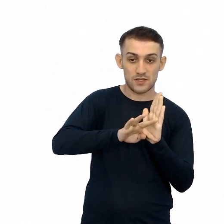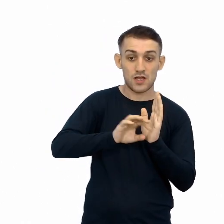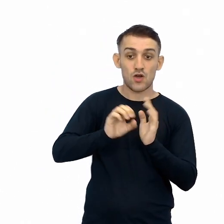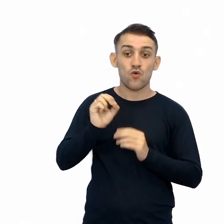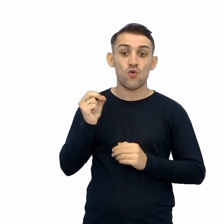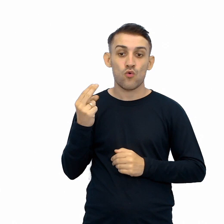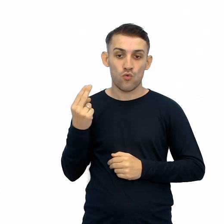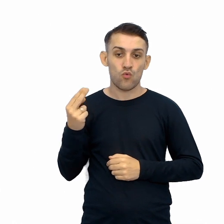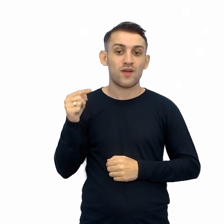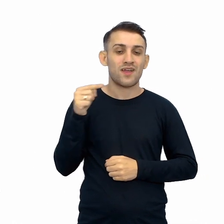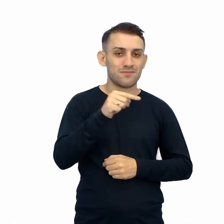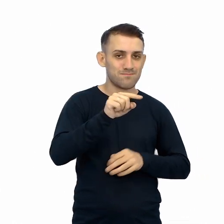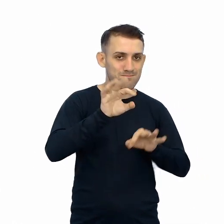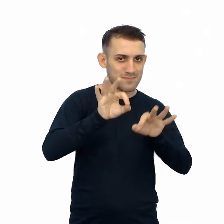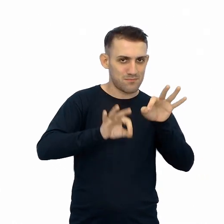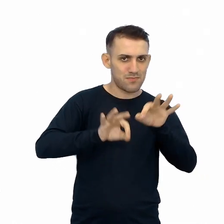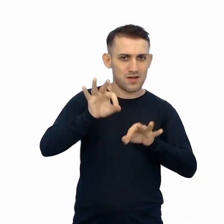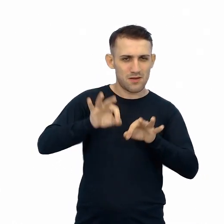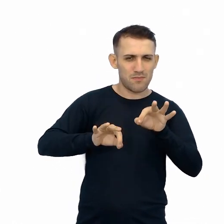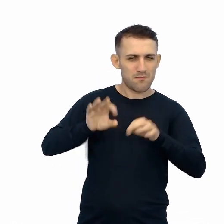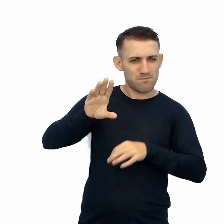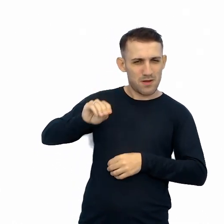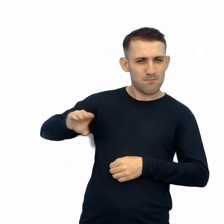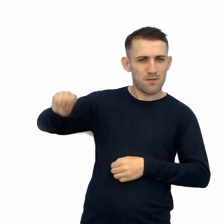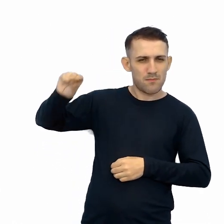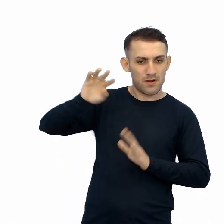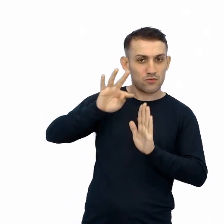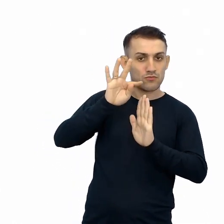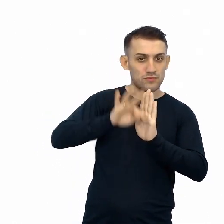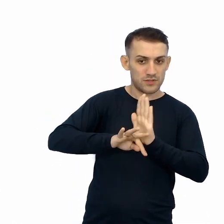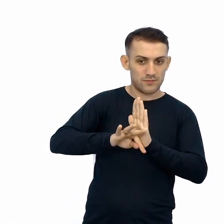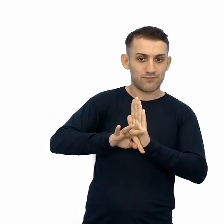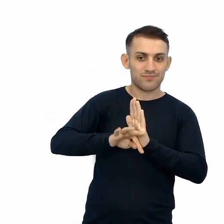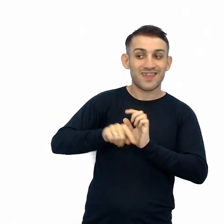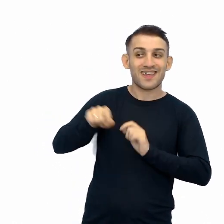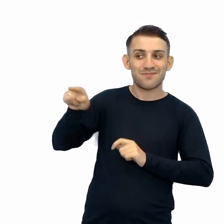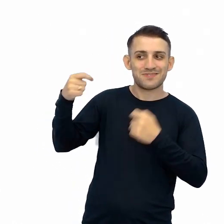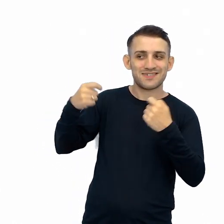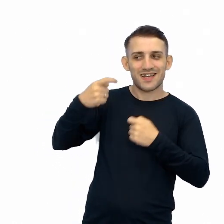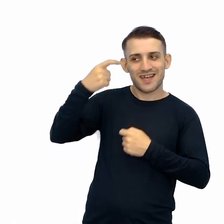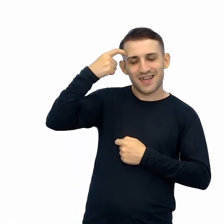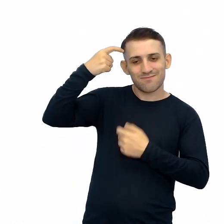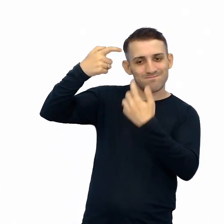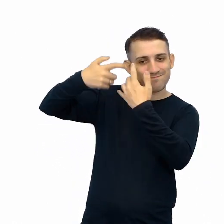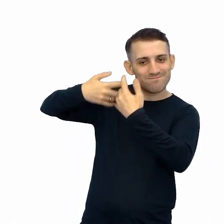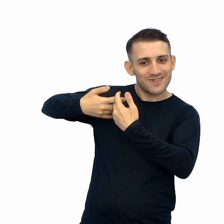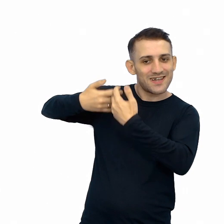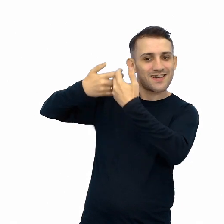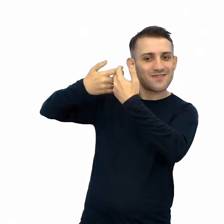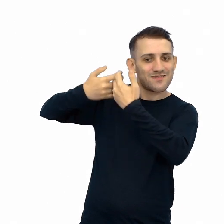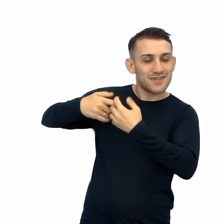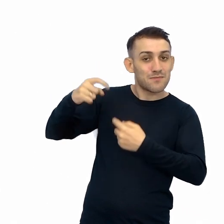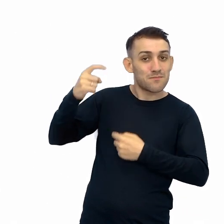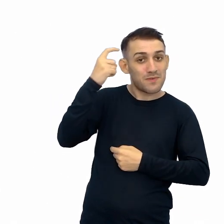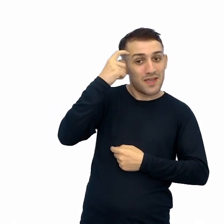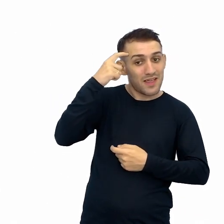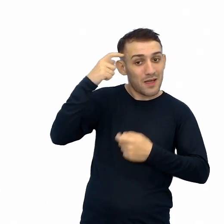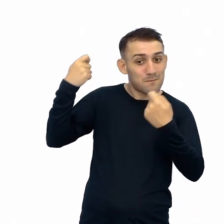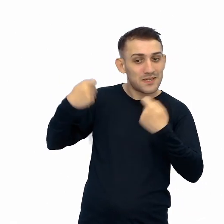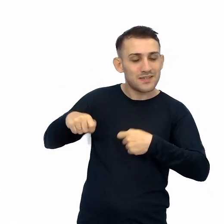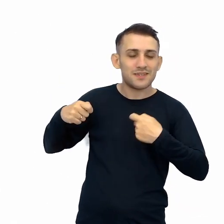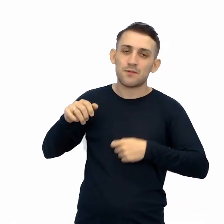eles se preparam para falar um texto, eles precisam refletir sobre isso. Eles precisam pensar no